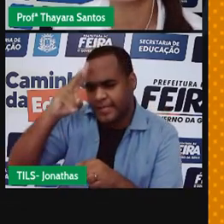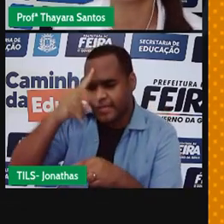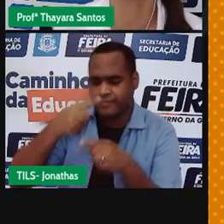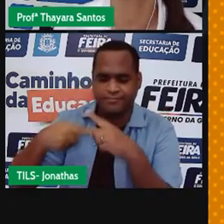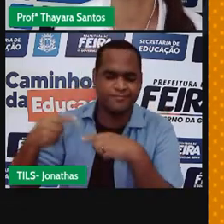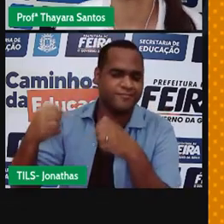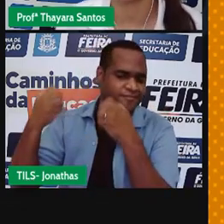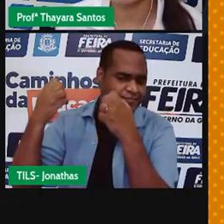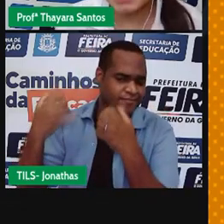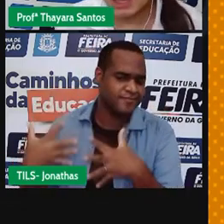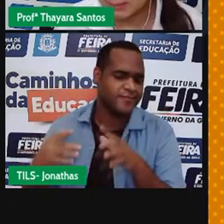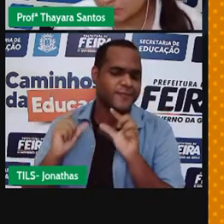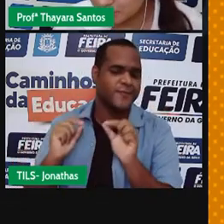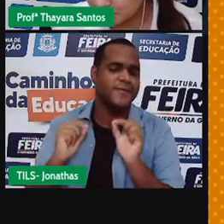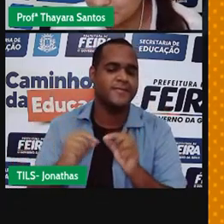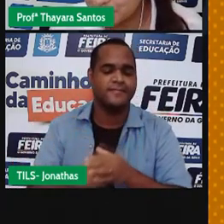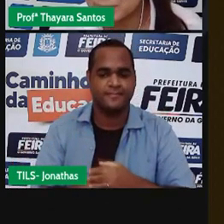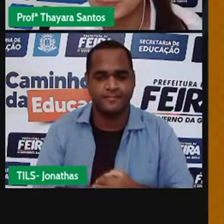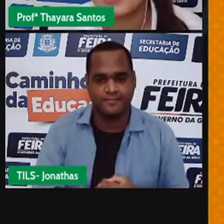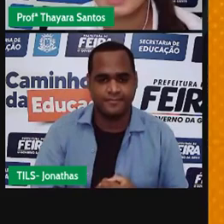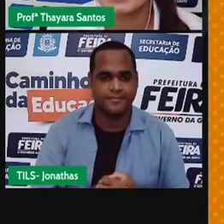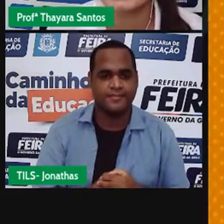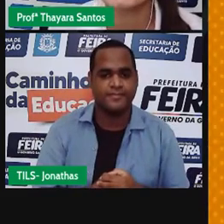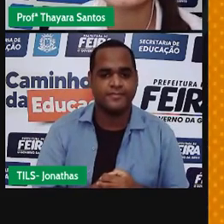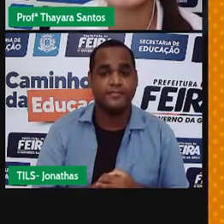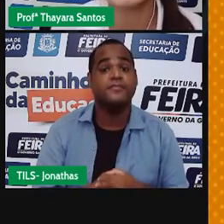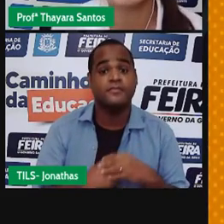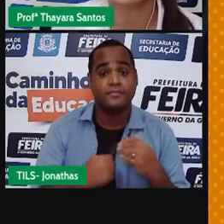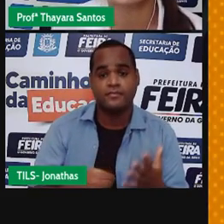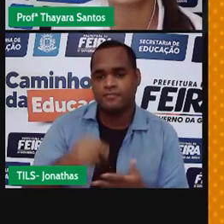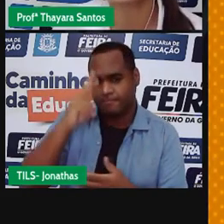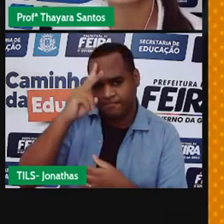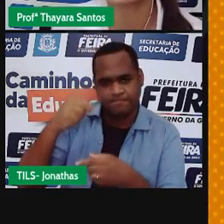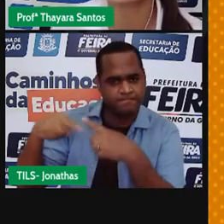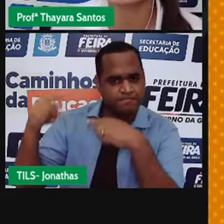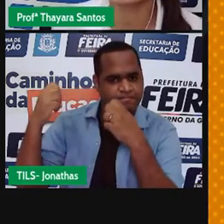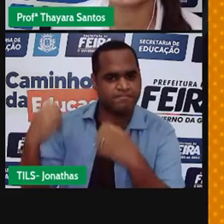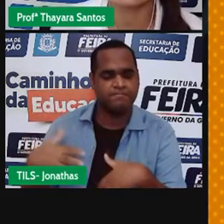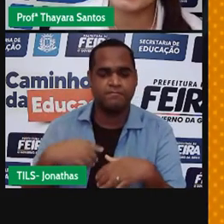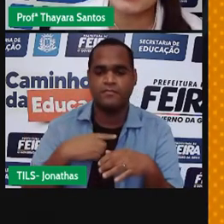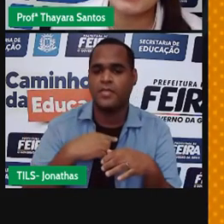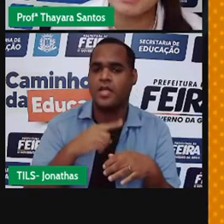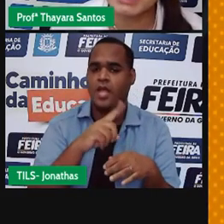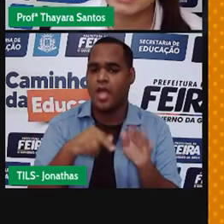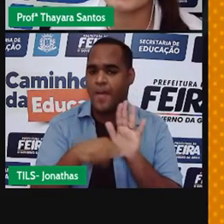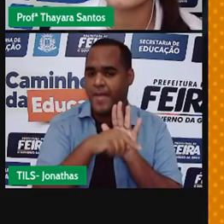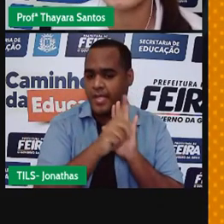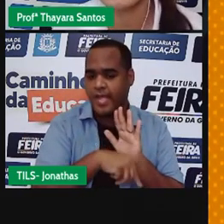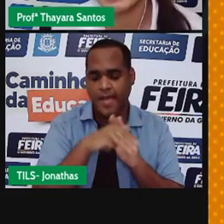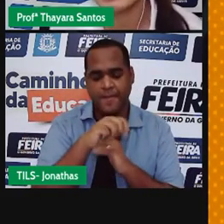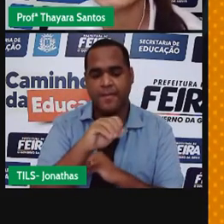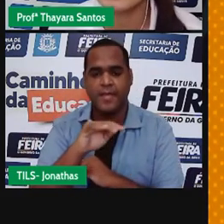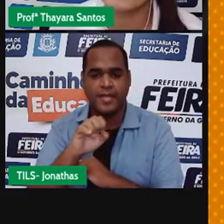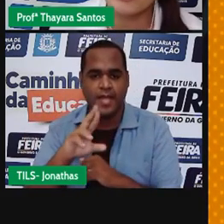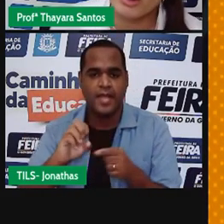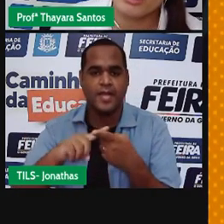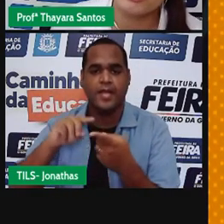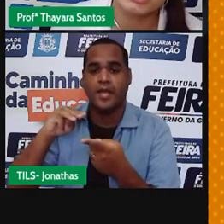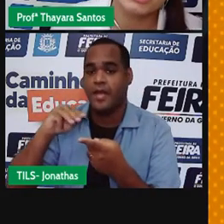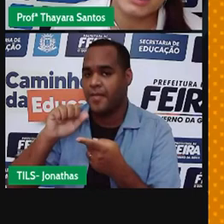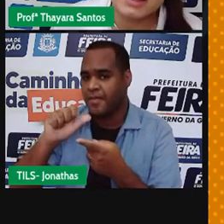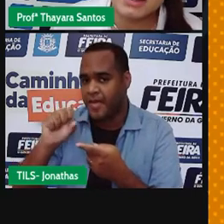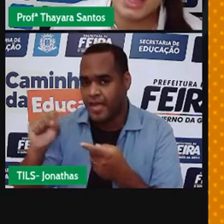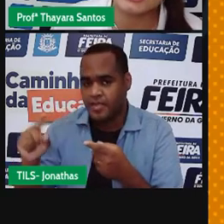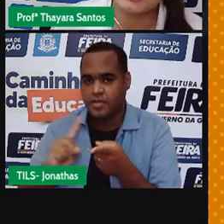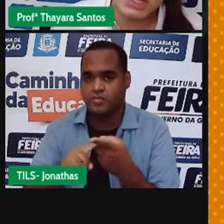o que foi que a gente viu na semana passada. E na semana passada a gente falou sobre as propriedades da matéria, a massa, o